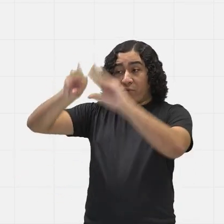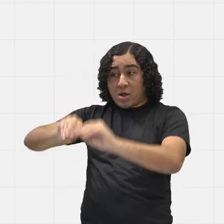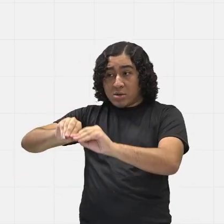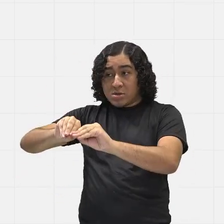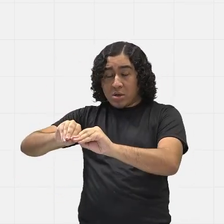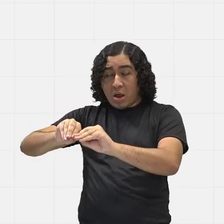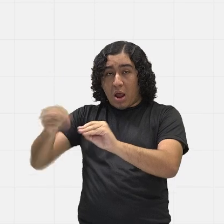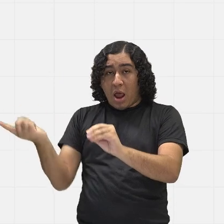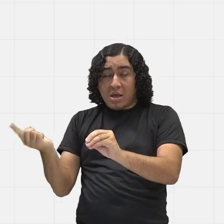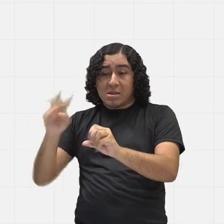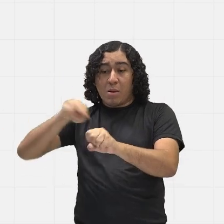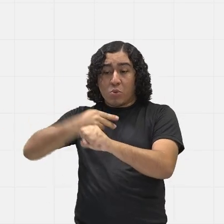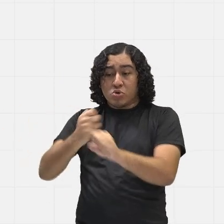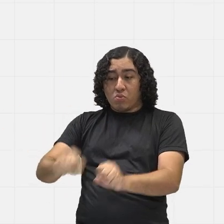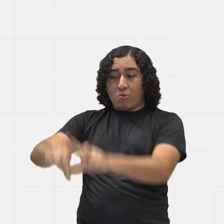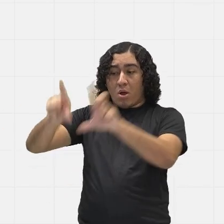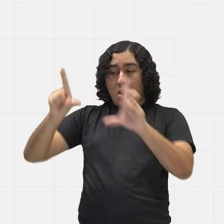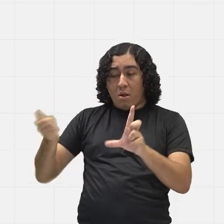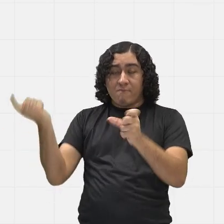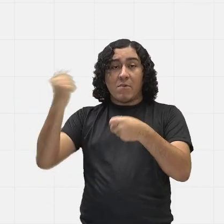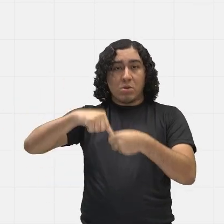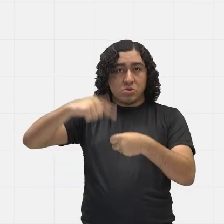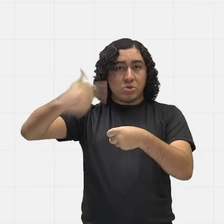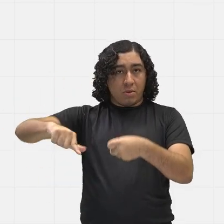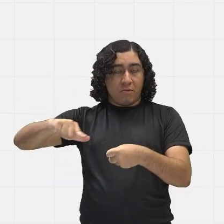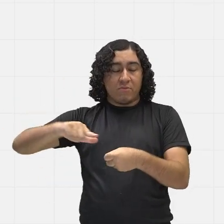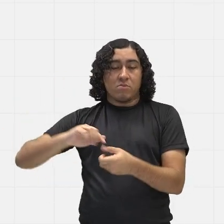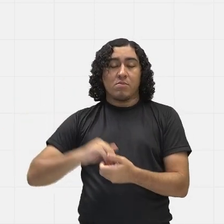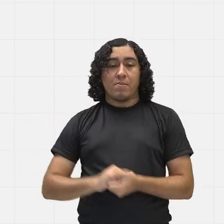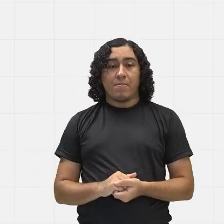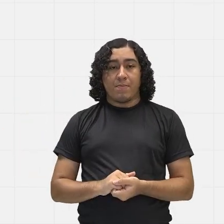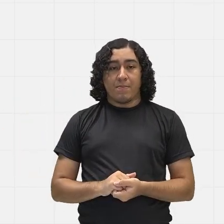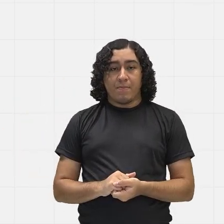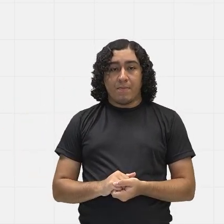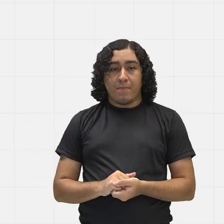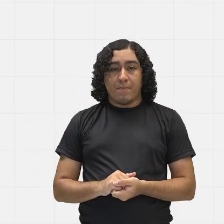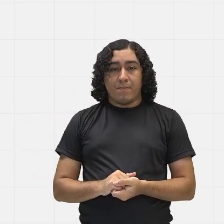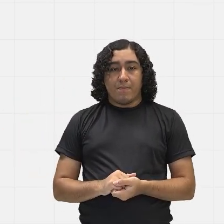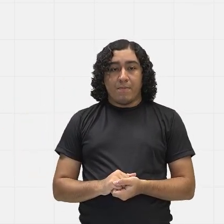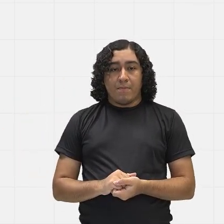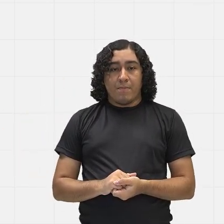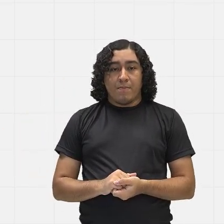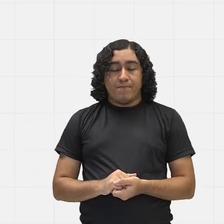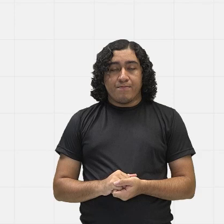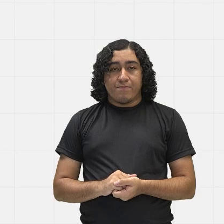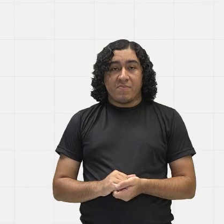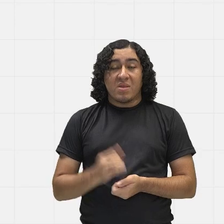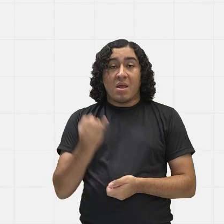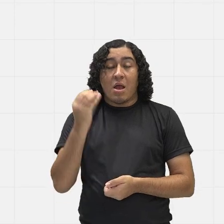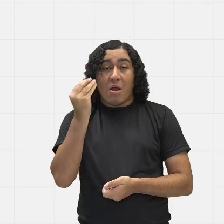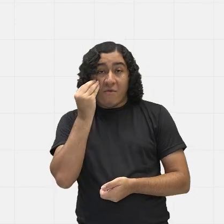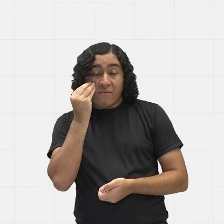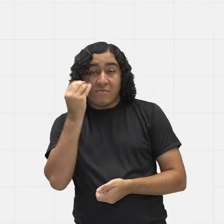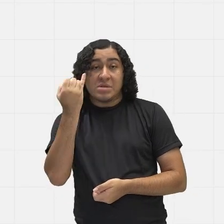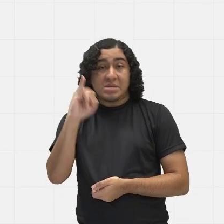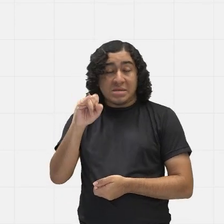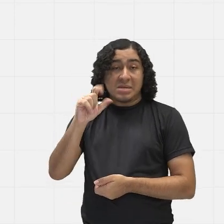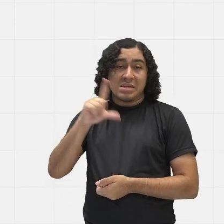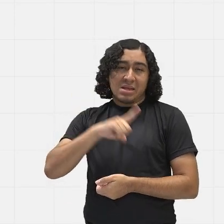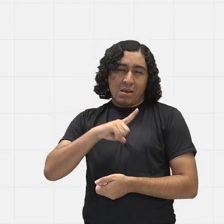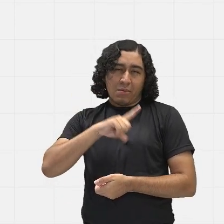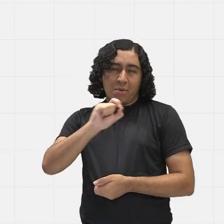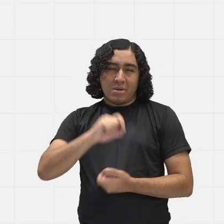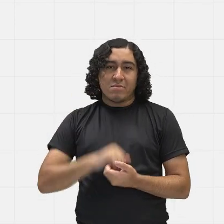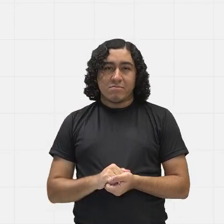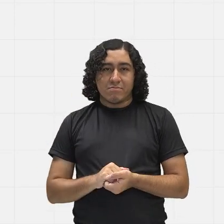transmissão, conforme consta aqui no próximo slide. Você pode verificar também, que é muito comum da gente pegar,